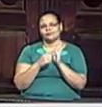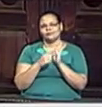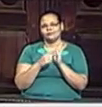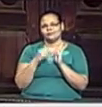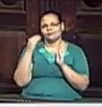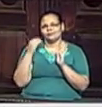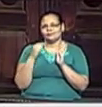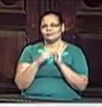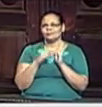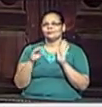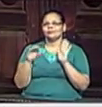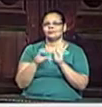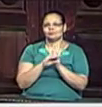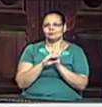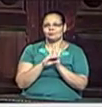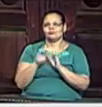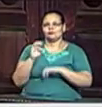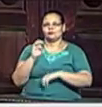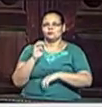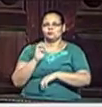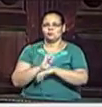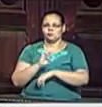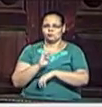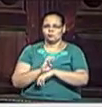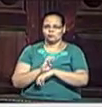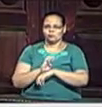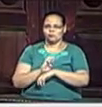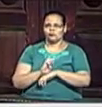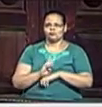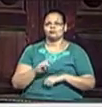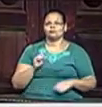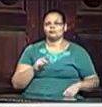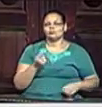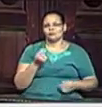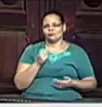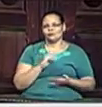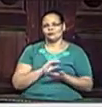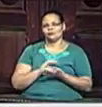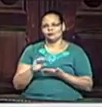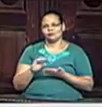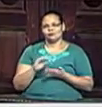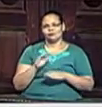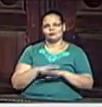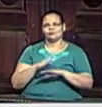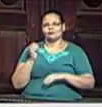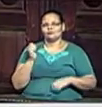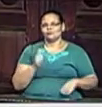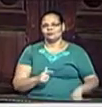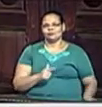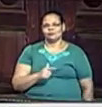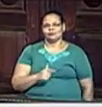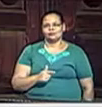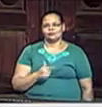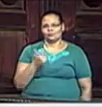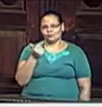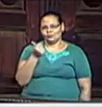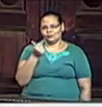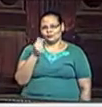e pela Constituição do Estado. Investir mais do que